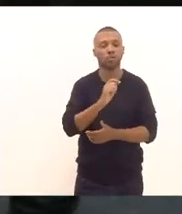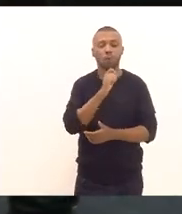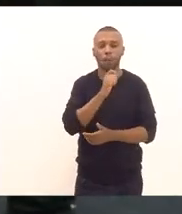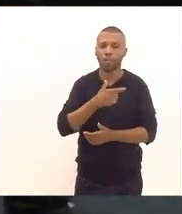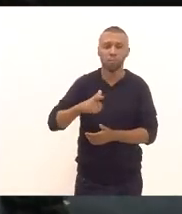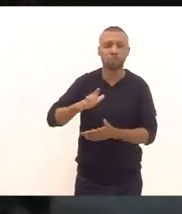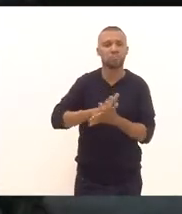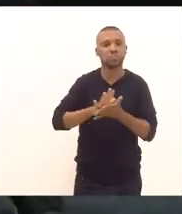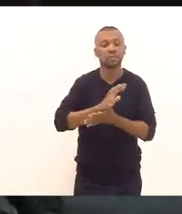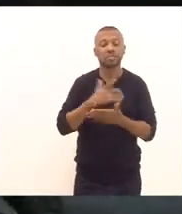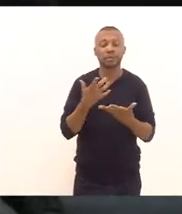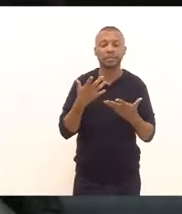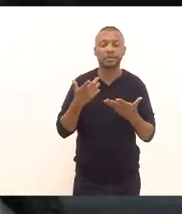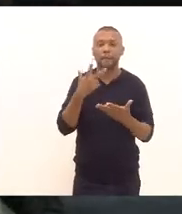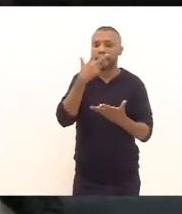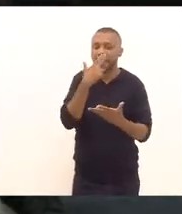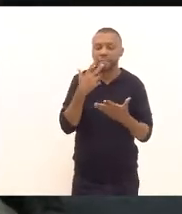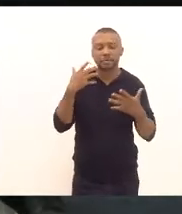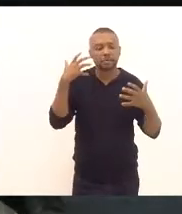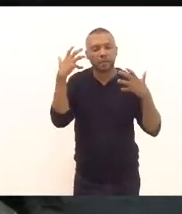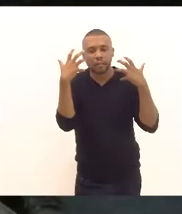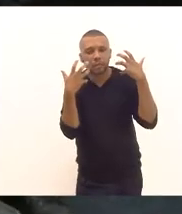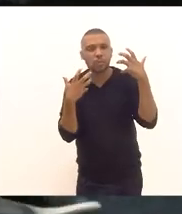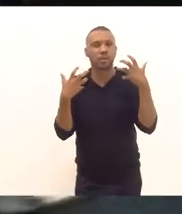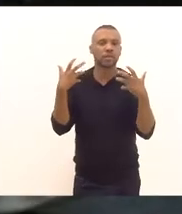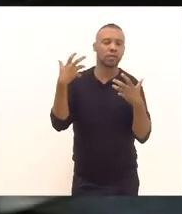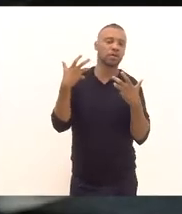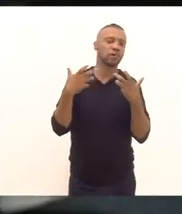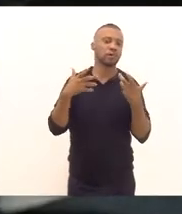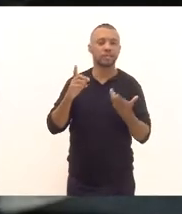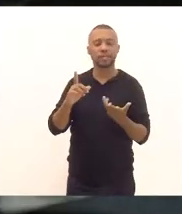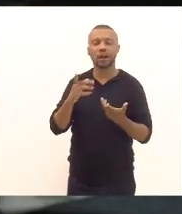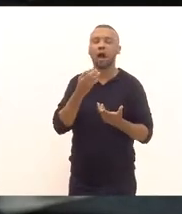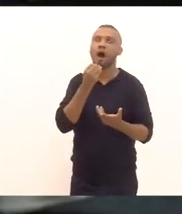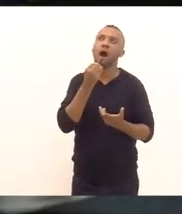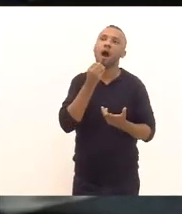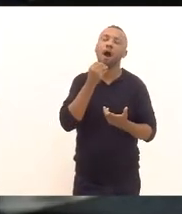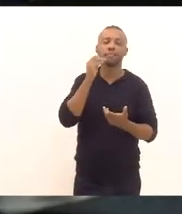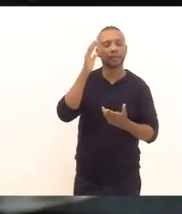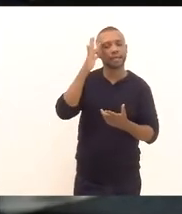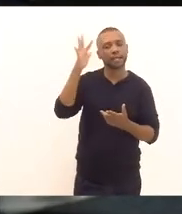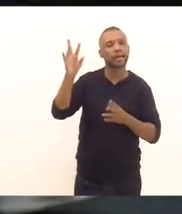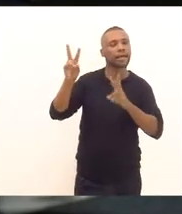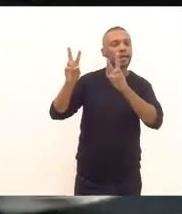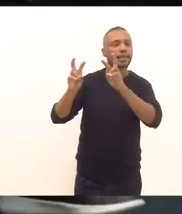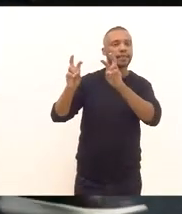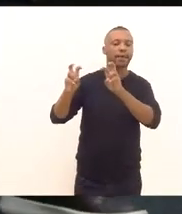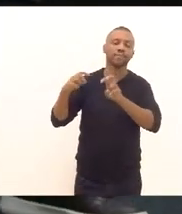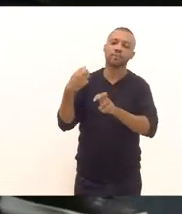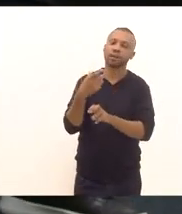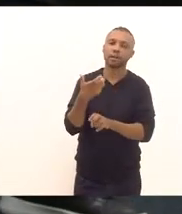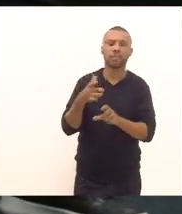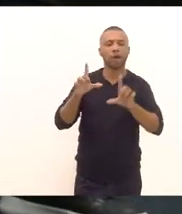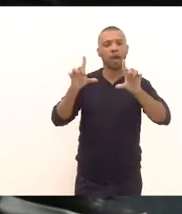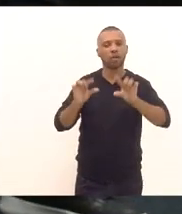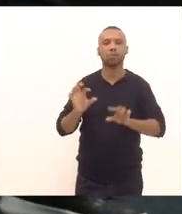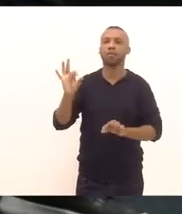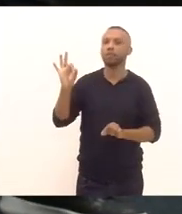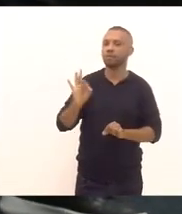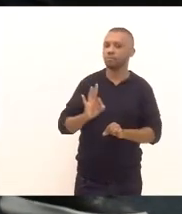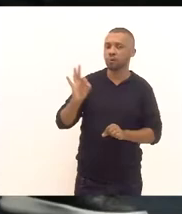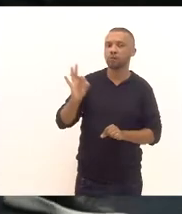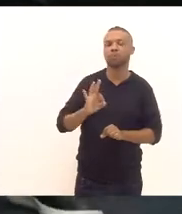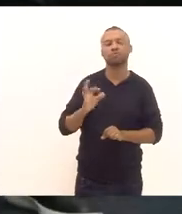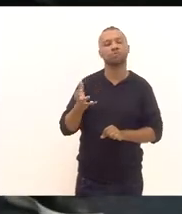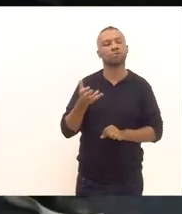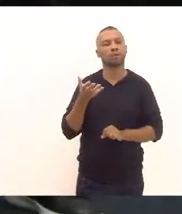então Deputado de forma a gente fica numa situação porque é claro que em tese todos nós queremos reduzir alíquotas todos nós